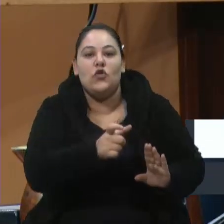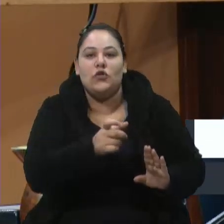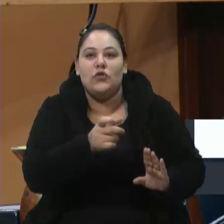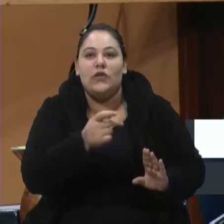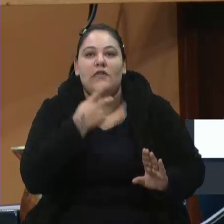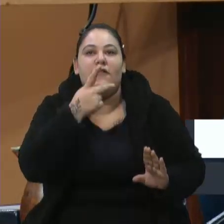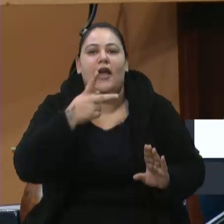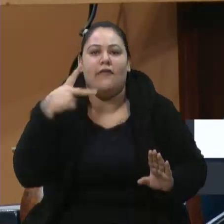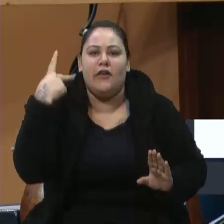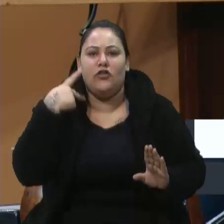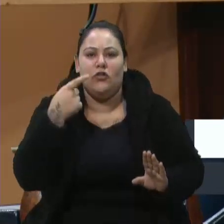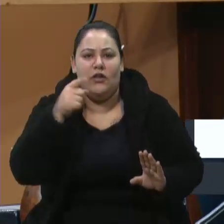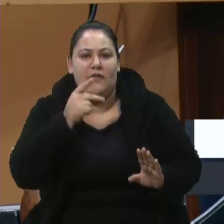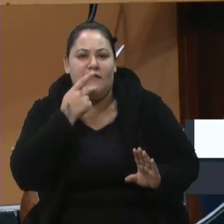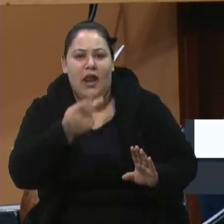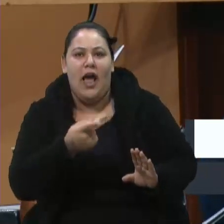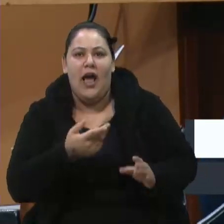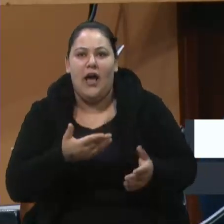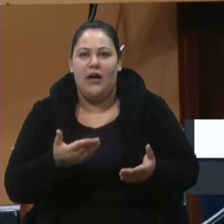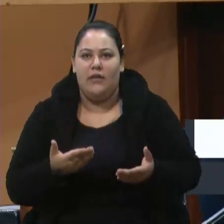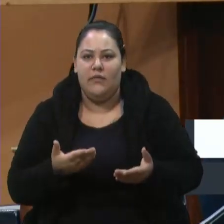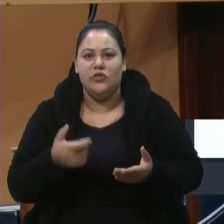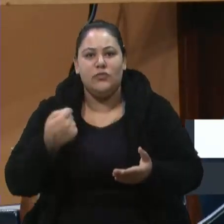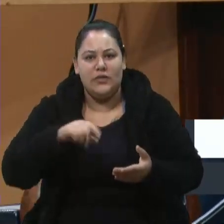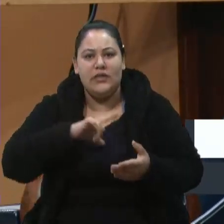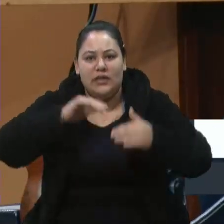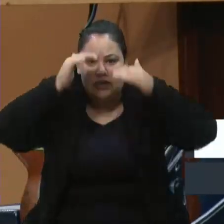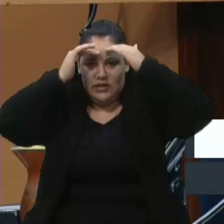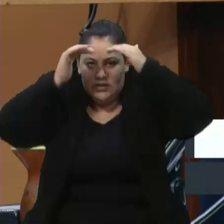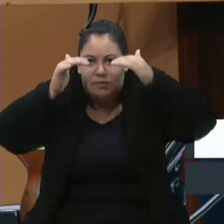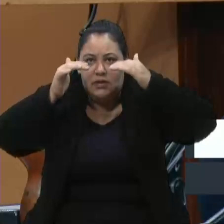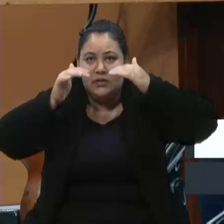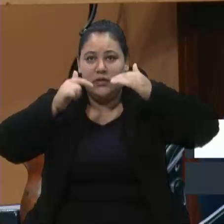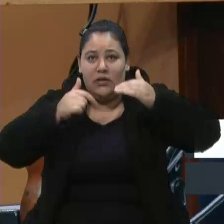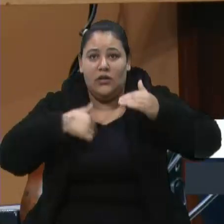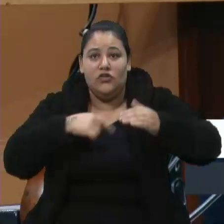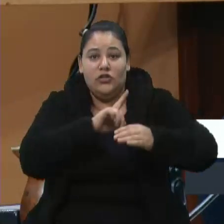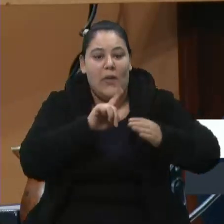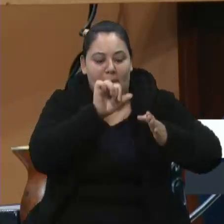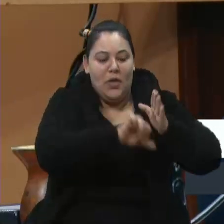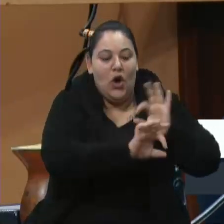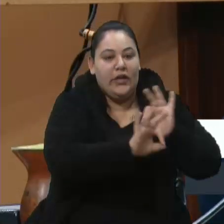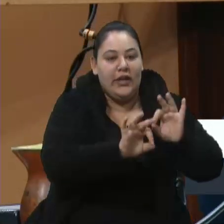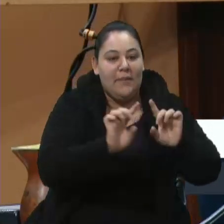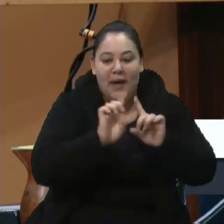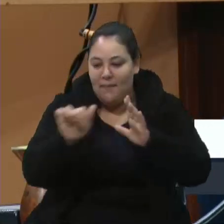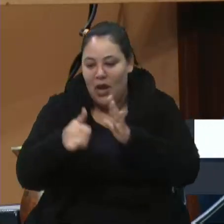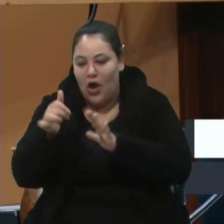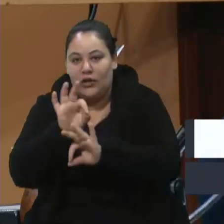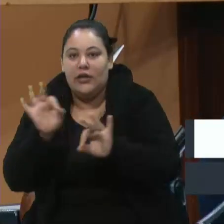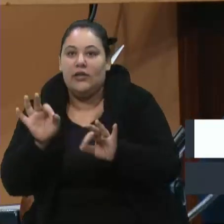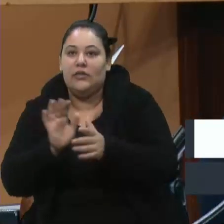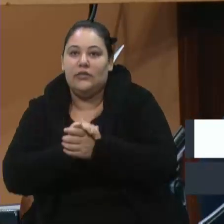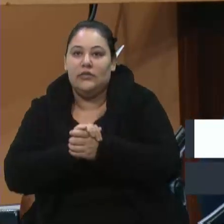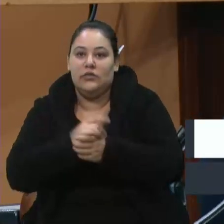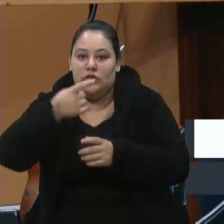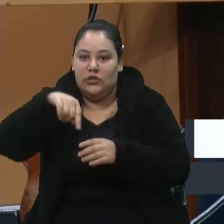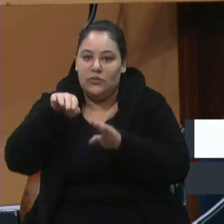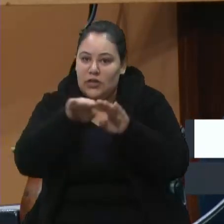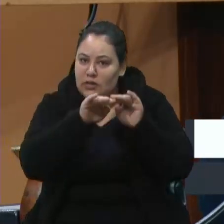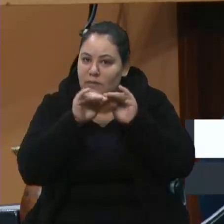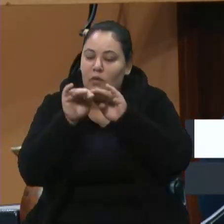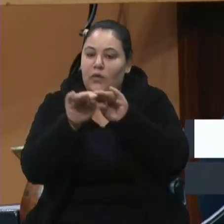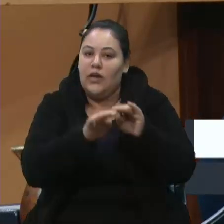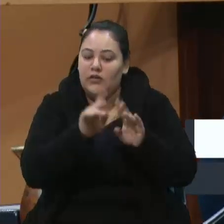que vai falar, que é isso, que é aquilo. A gente tem que ter o respeito, nós não somos pior que ninguém, mas melhor que ninguém também. Nós somos iguais às pessoas que estão